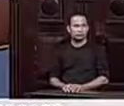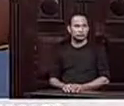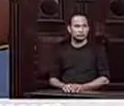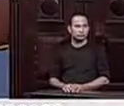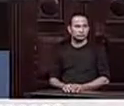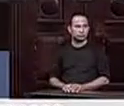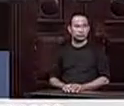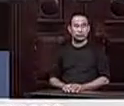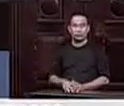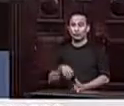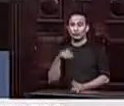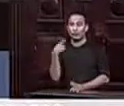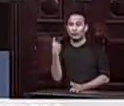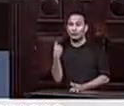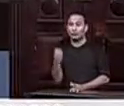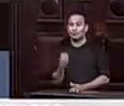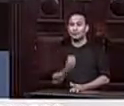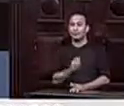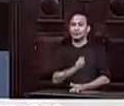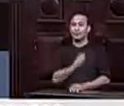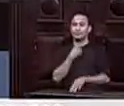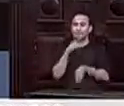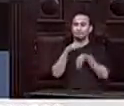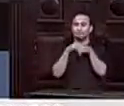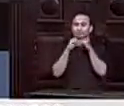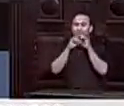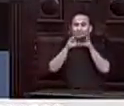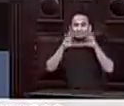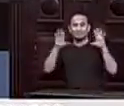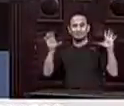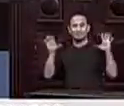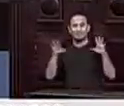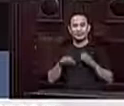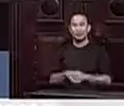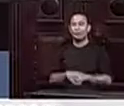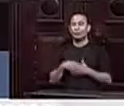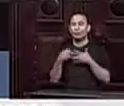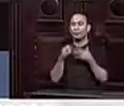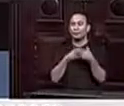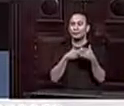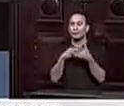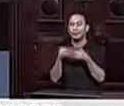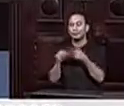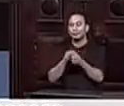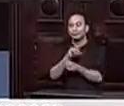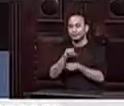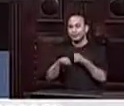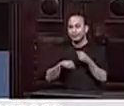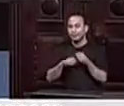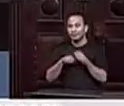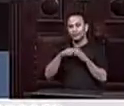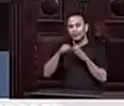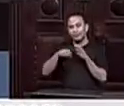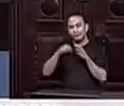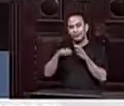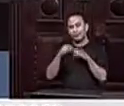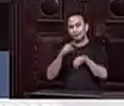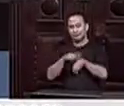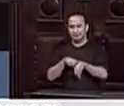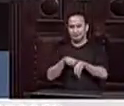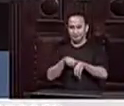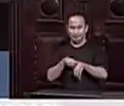Nós vivemos na era da transparência, onde qualquer um pode ser gravado a qualquer momento. Estamos na